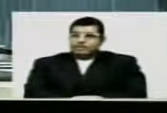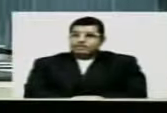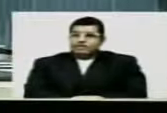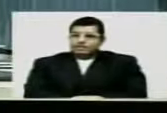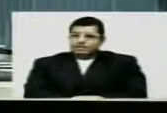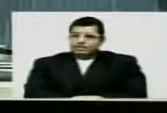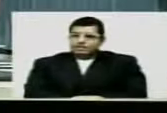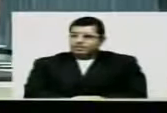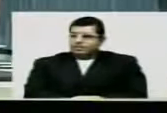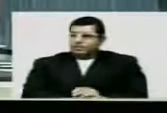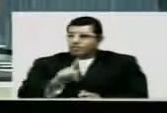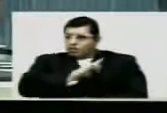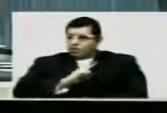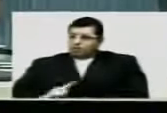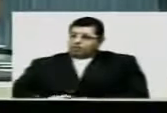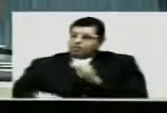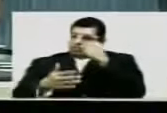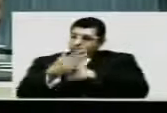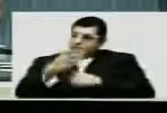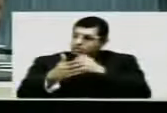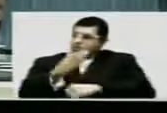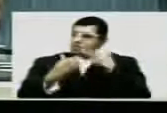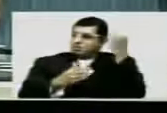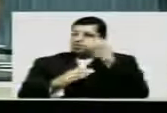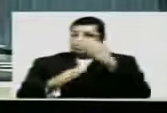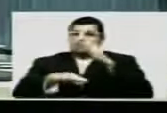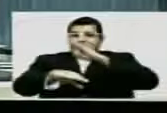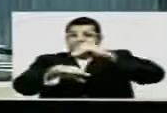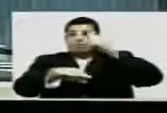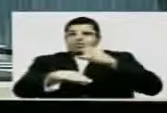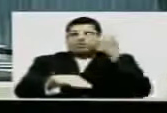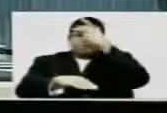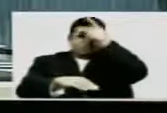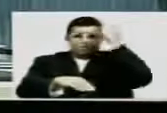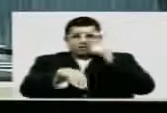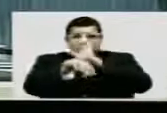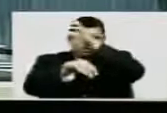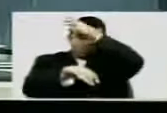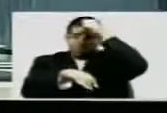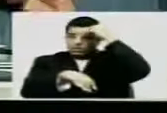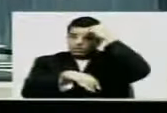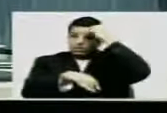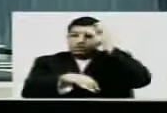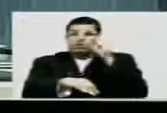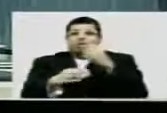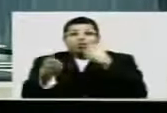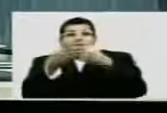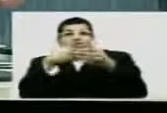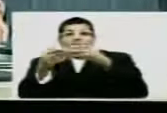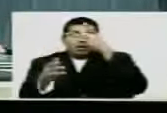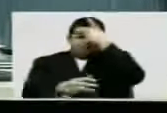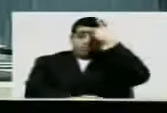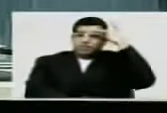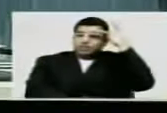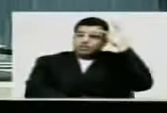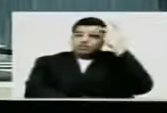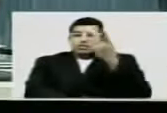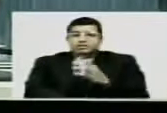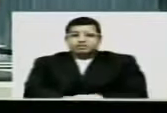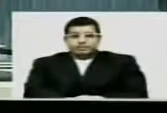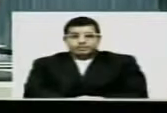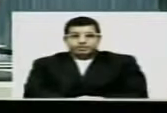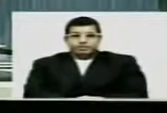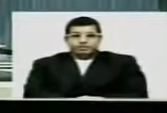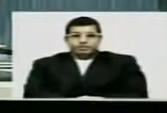O aliado do governador nessa luta é muito mais o povo do estado do Amazonas do que qualquer figura do governo